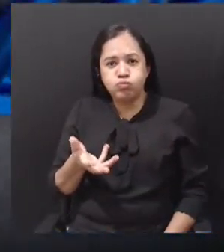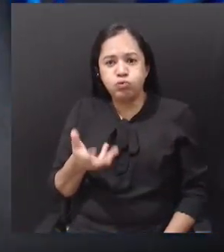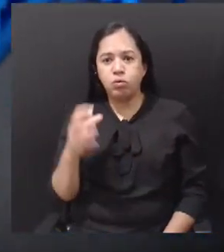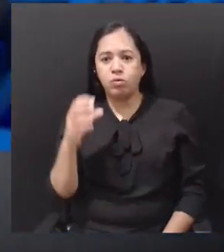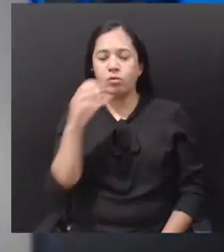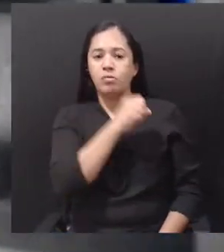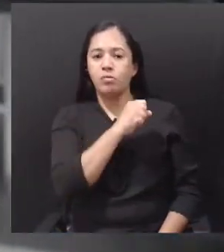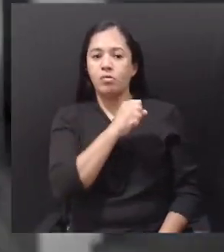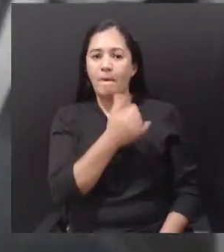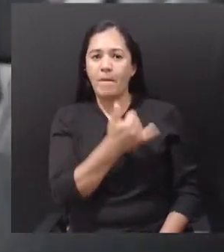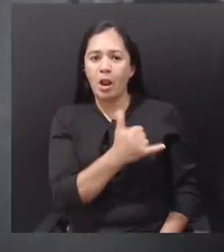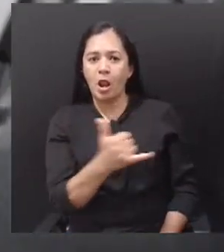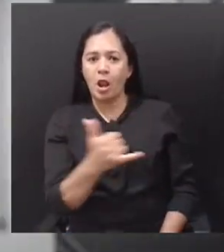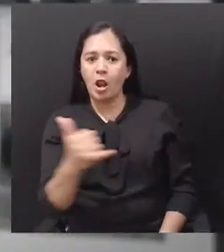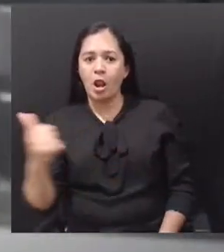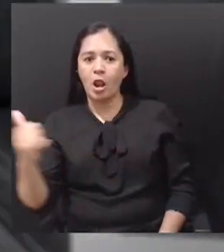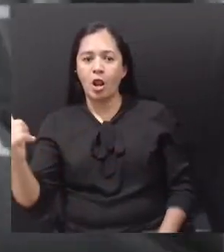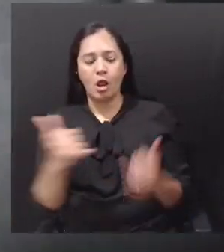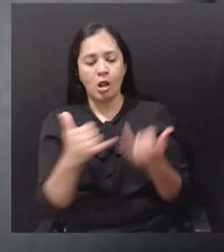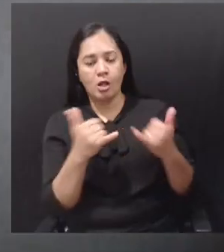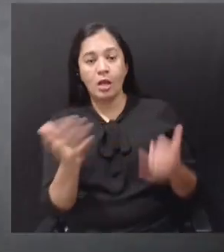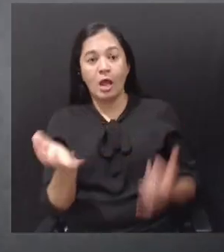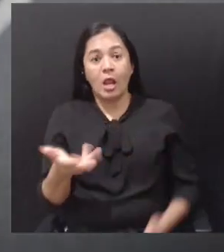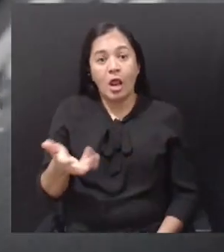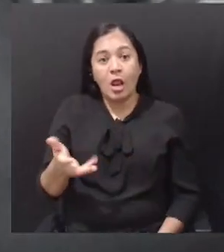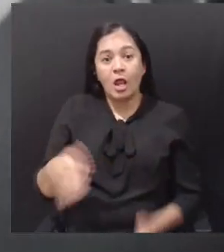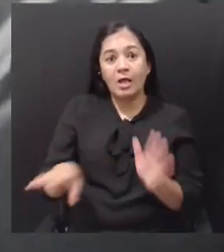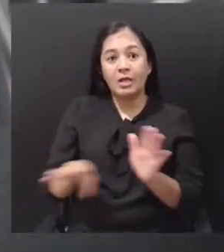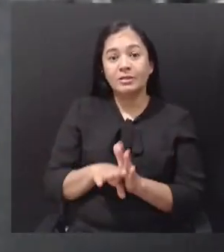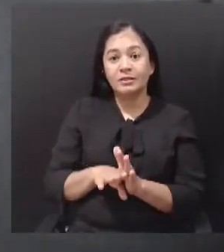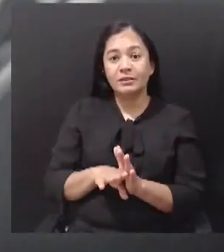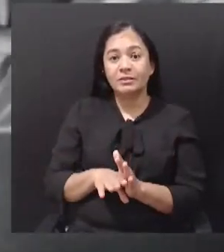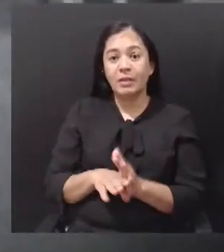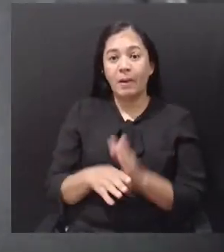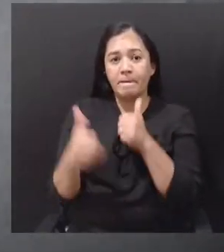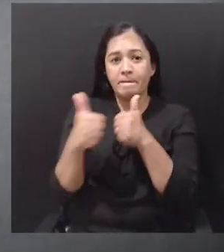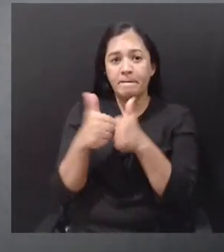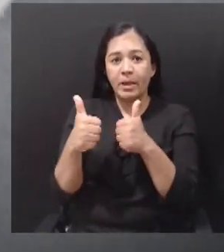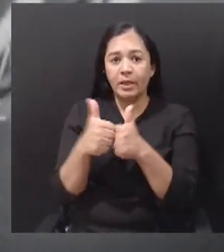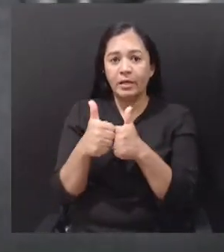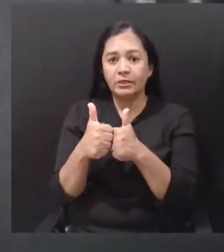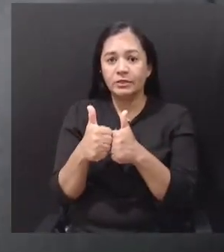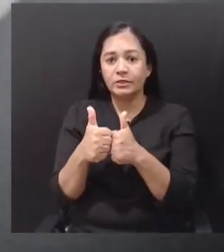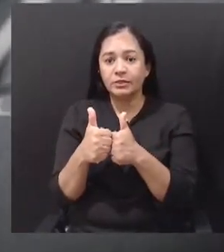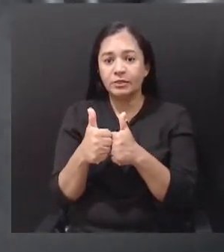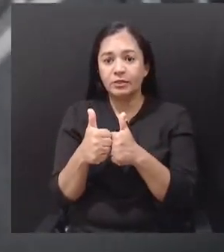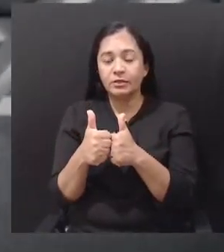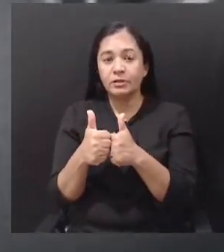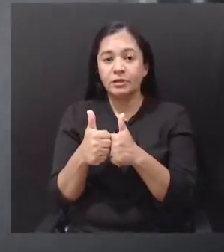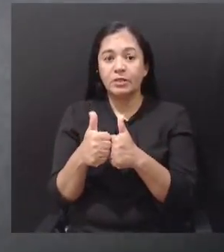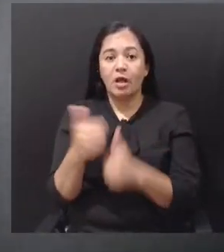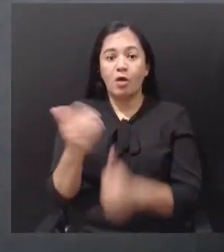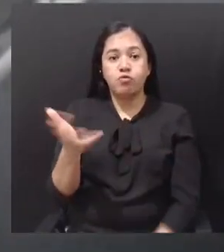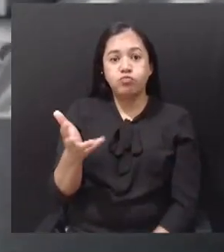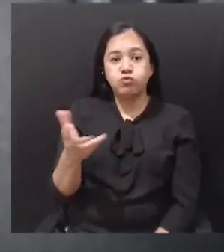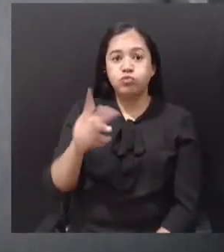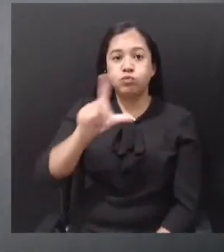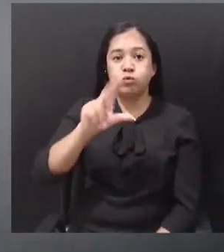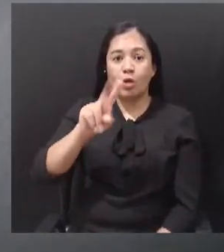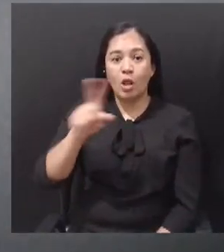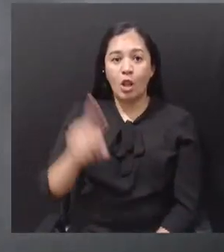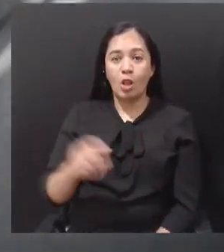gente acelera ele até velocidades bem próximas à velocidade da luz, que é uma velocidade muito